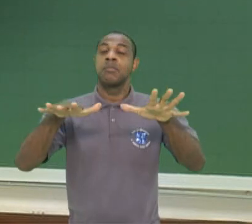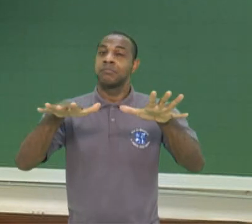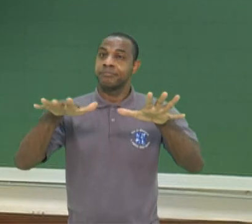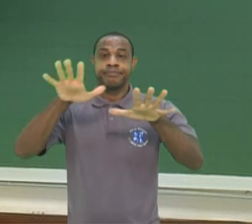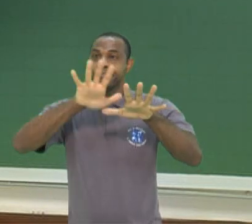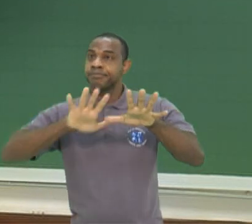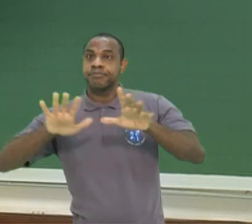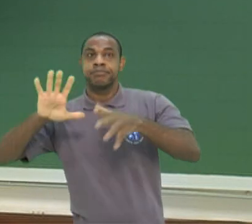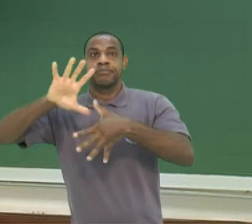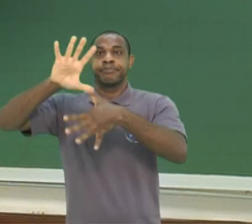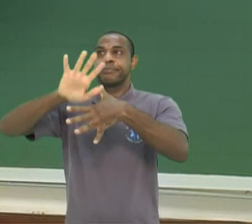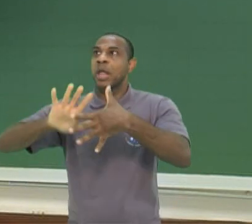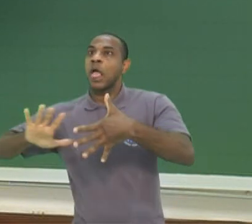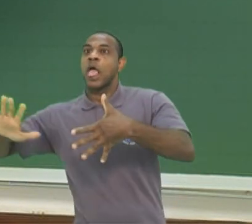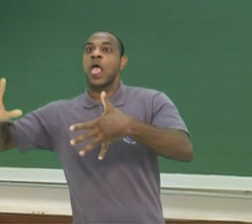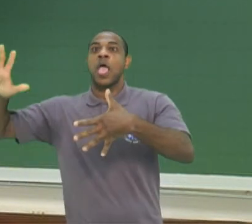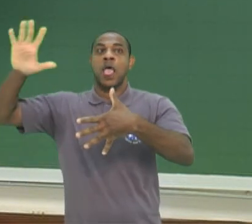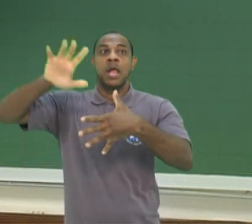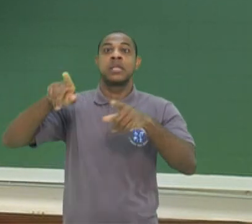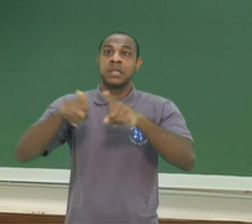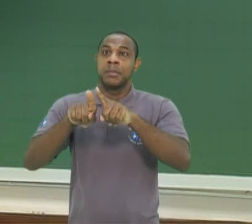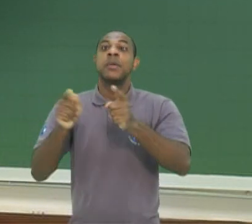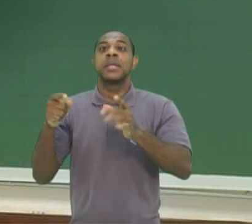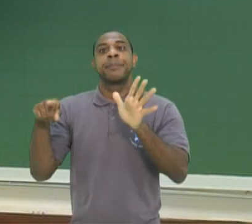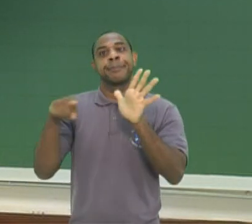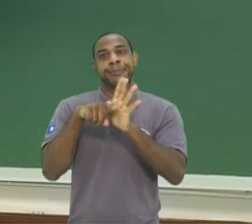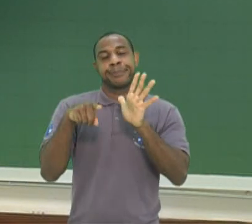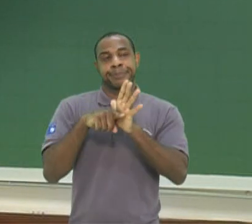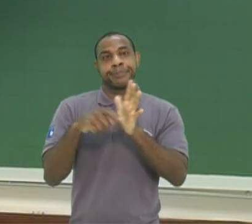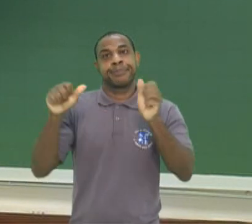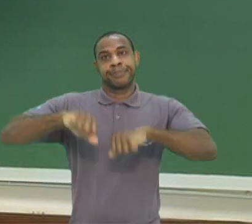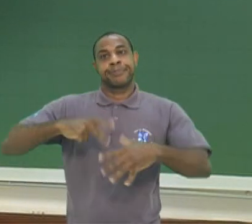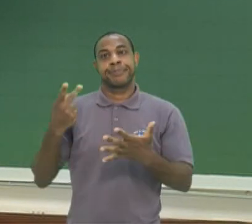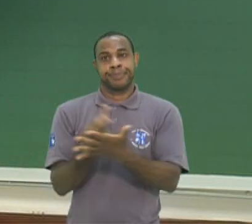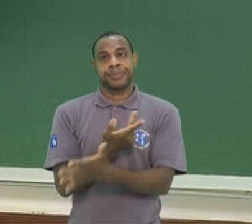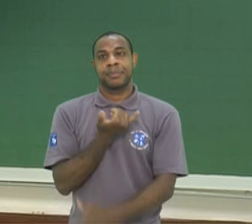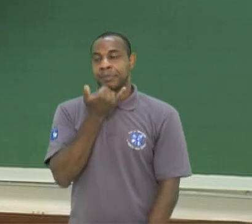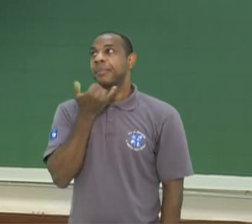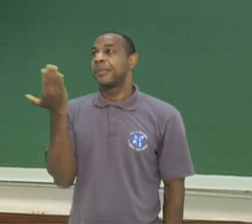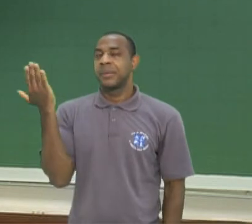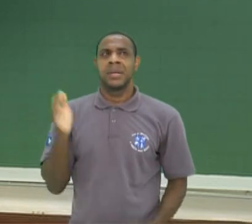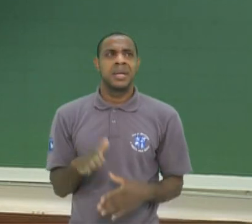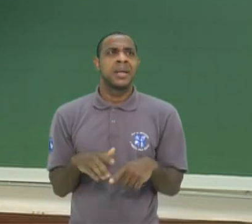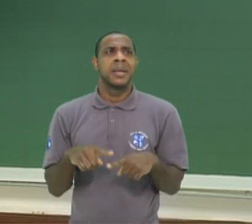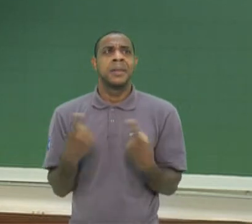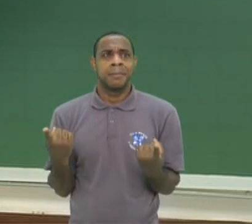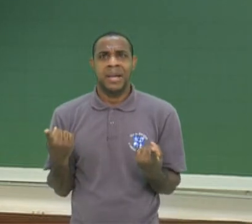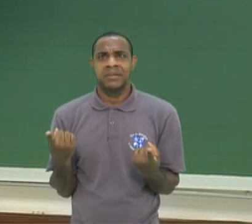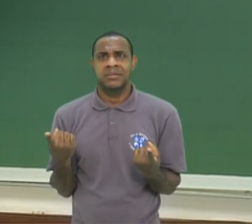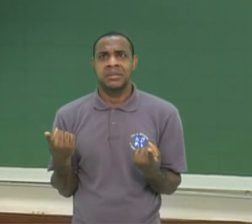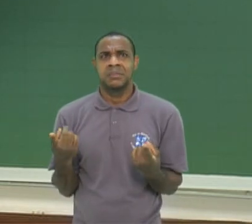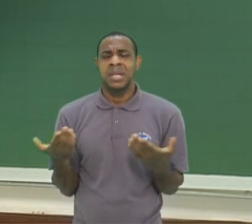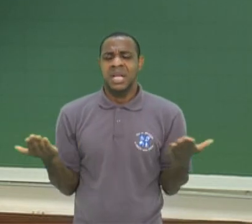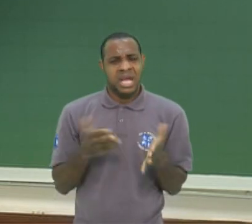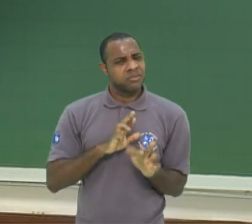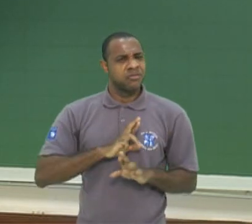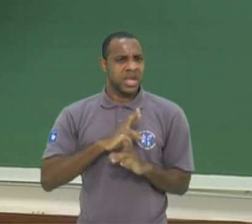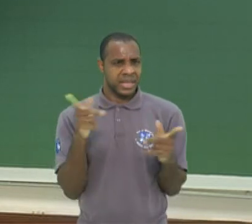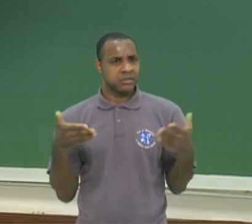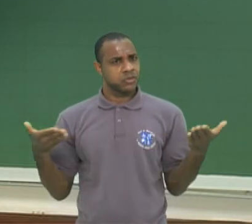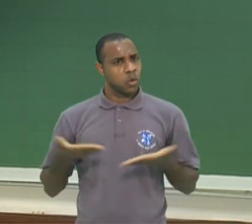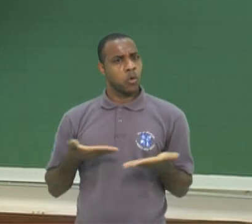que também traz efeitos bastante negativos. Professor, mas num contexto diferente do que nós temos hoje, não é